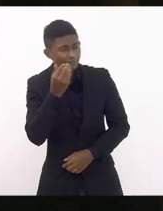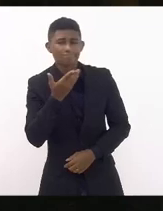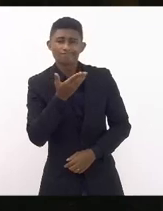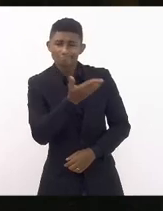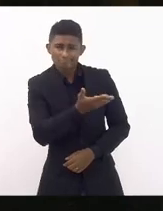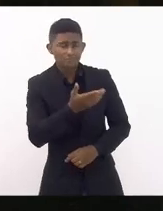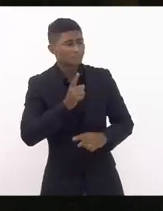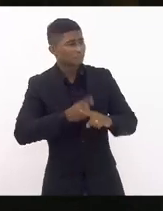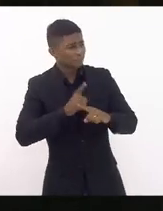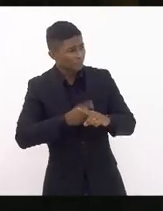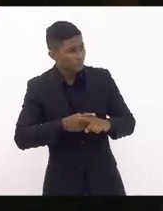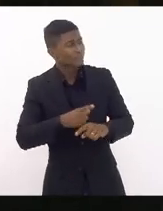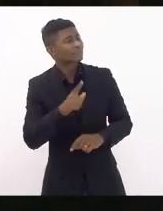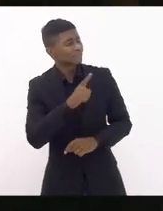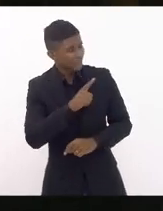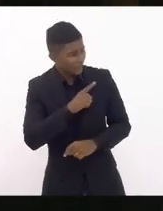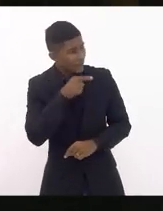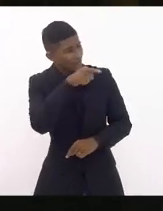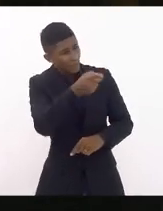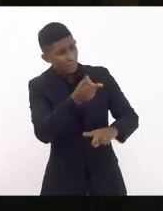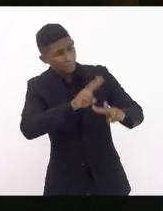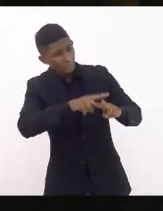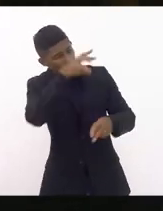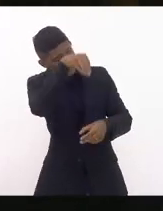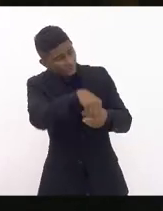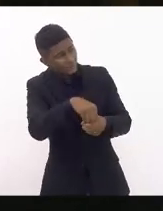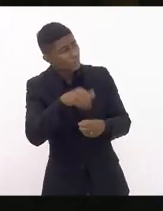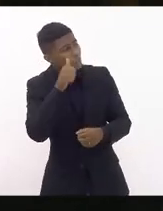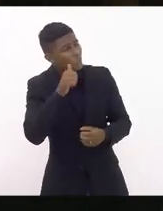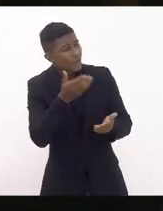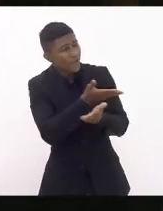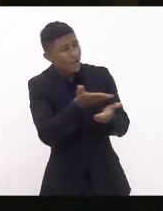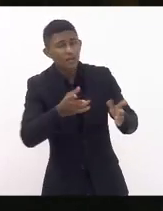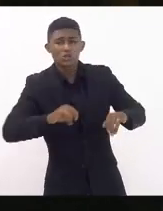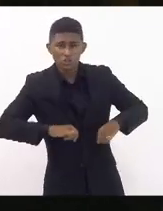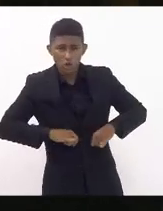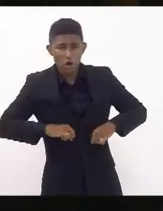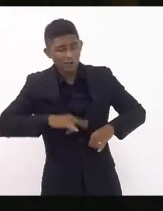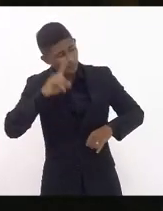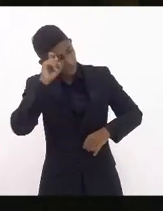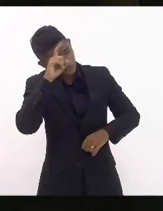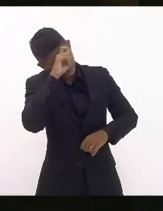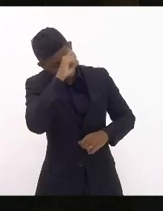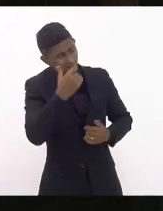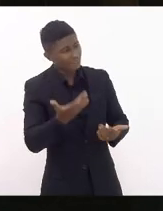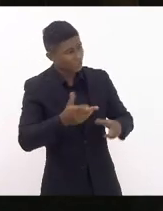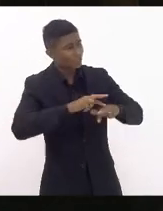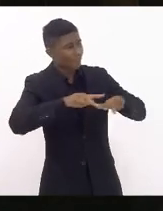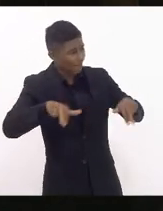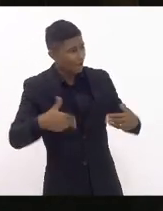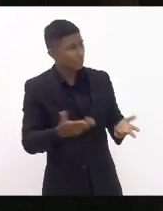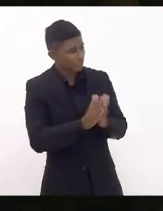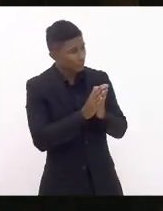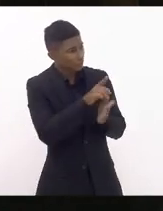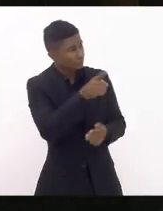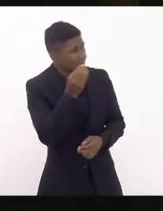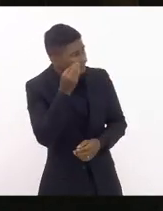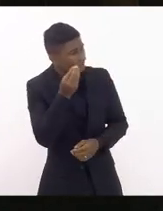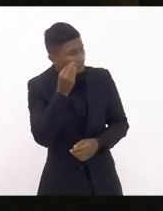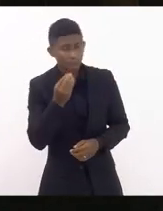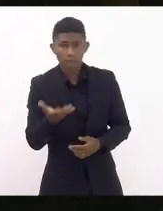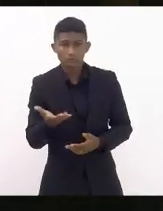porque há muita precariedade e indignidade com relação às mulheres dentro do sistema prisional. E no ano